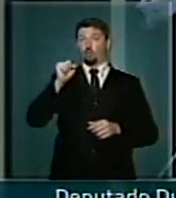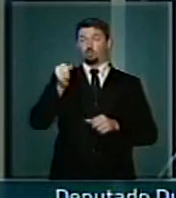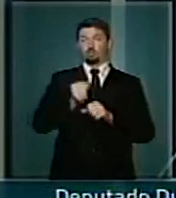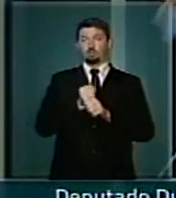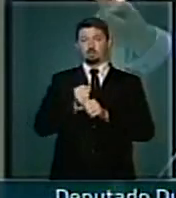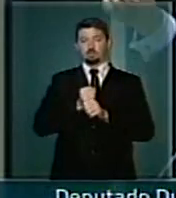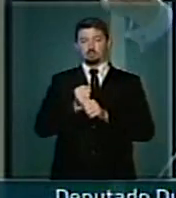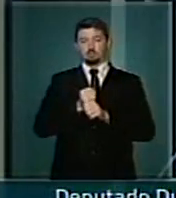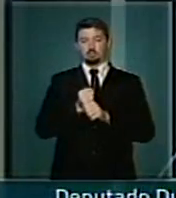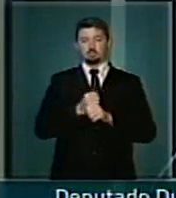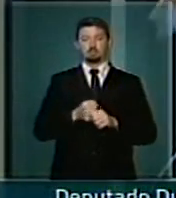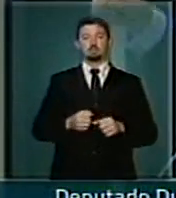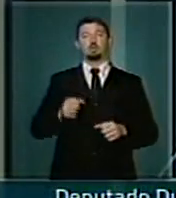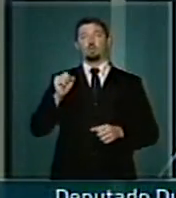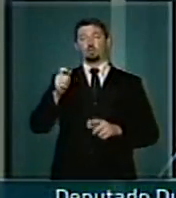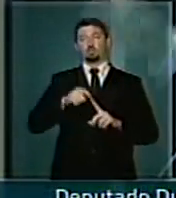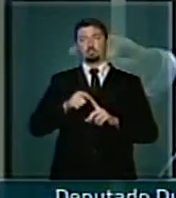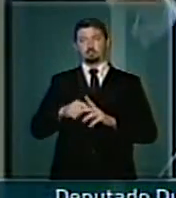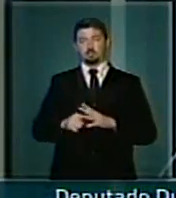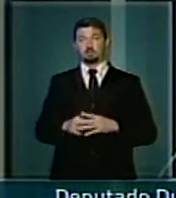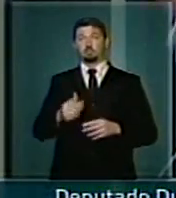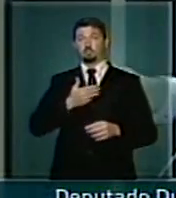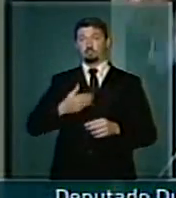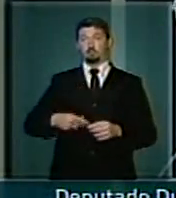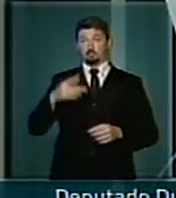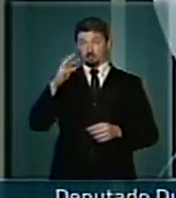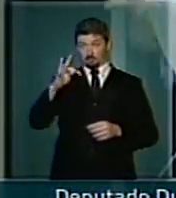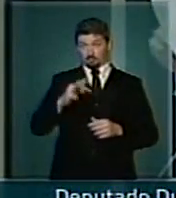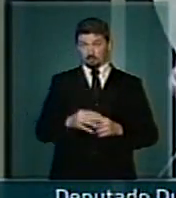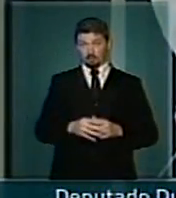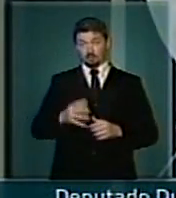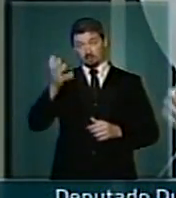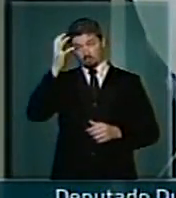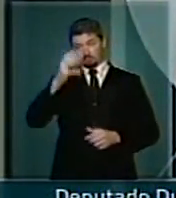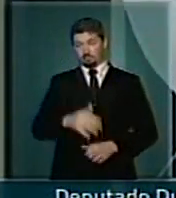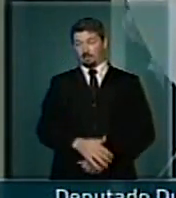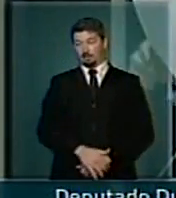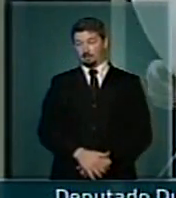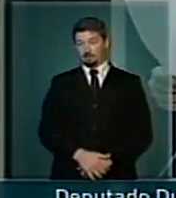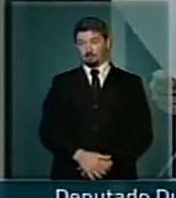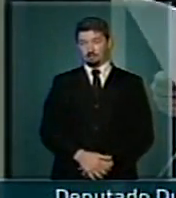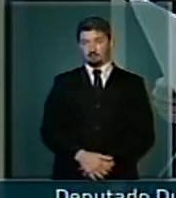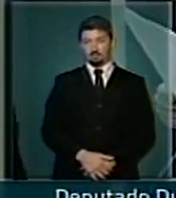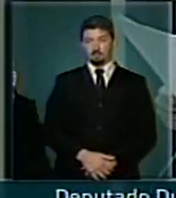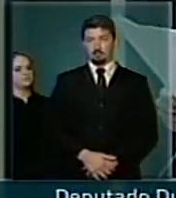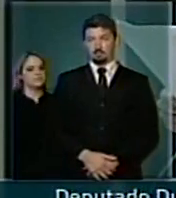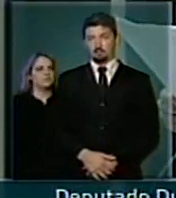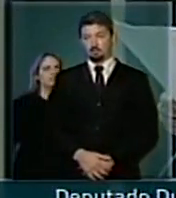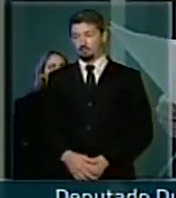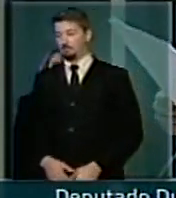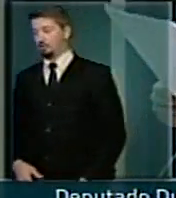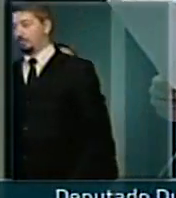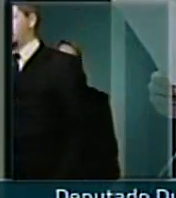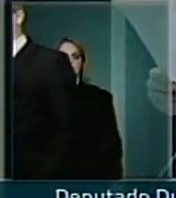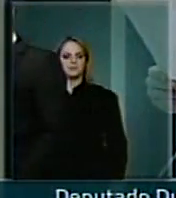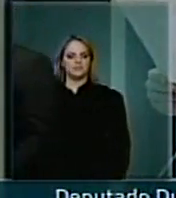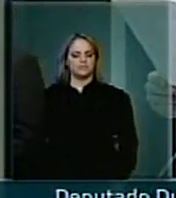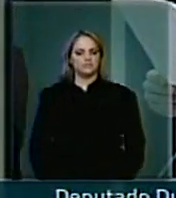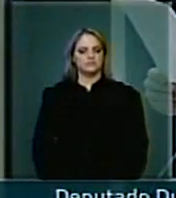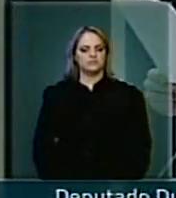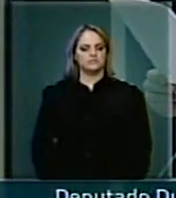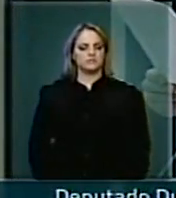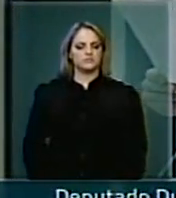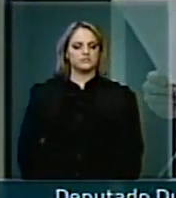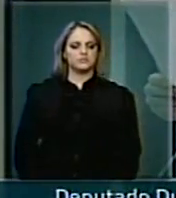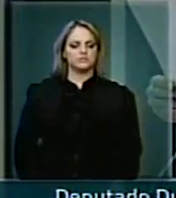e 8º mês do governo do PT, Lula e Dilma. E o que foi feito até agora? Praticamente